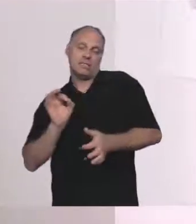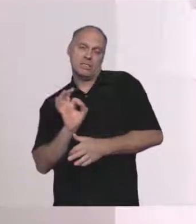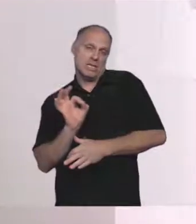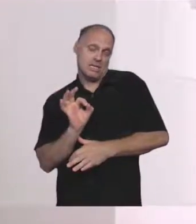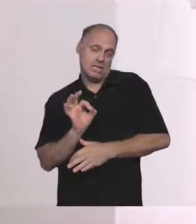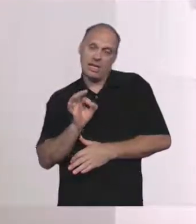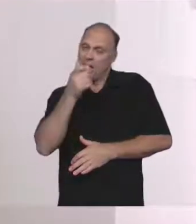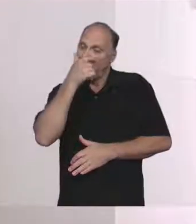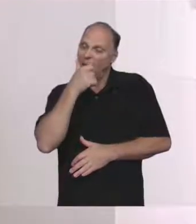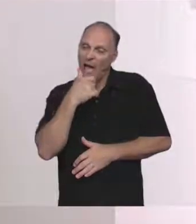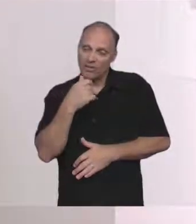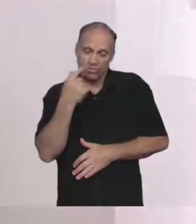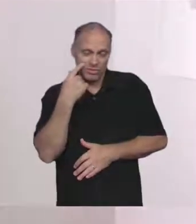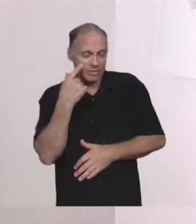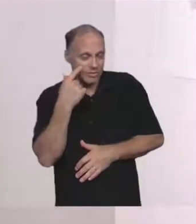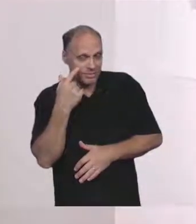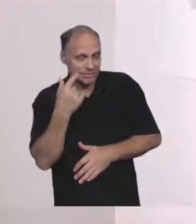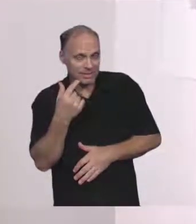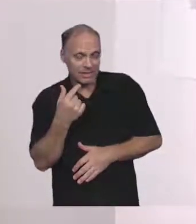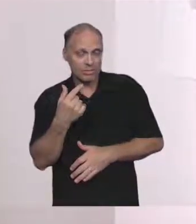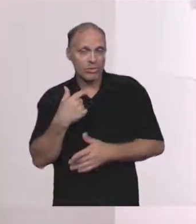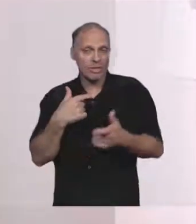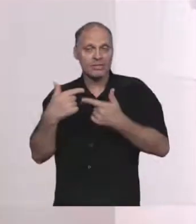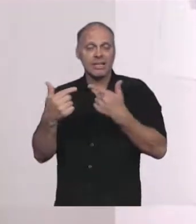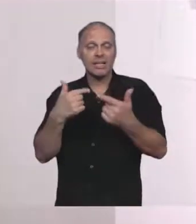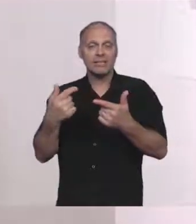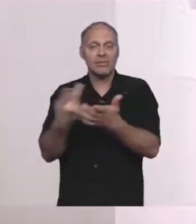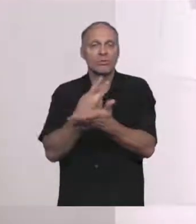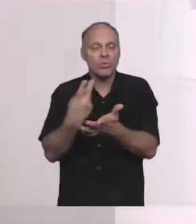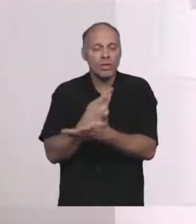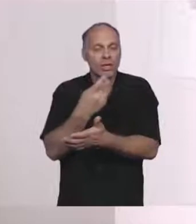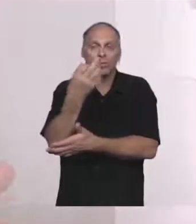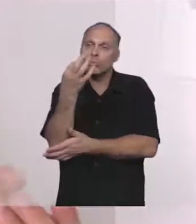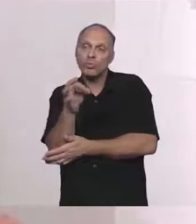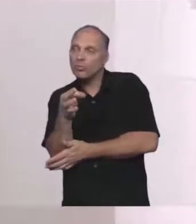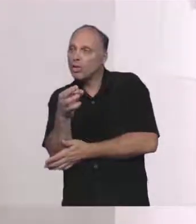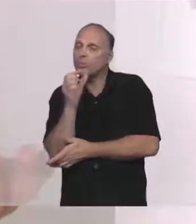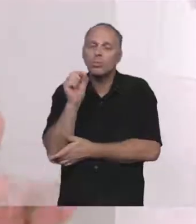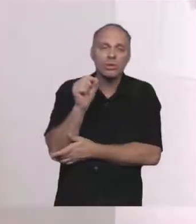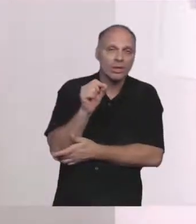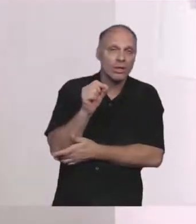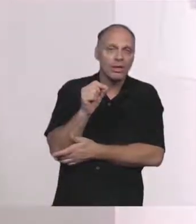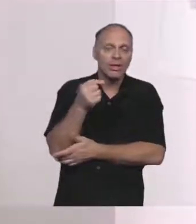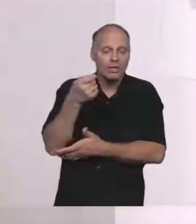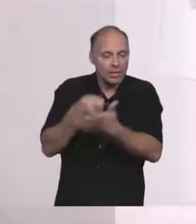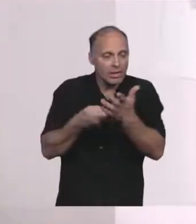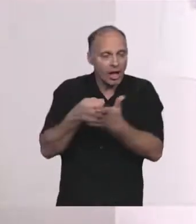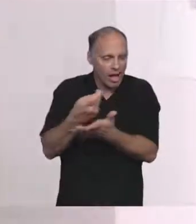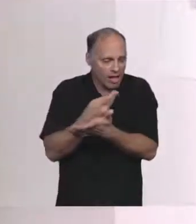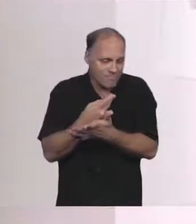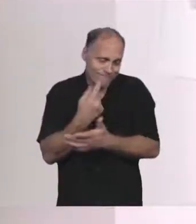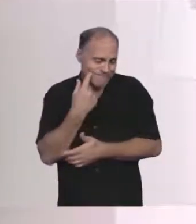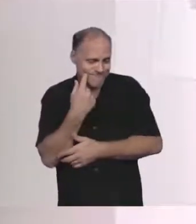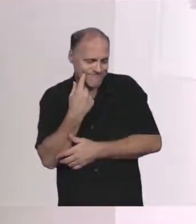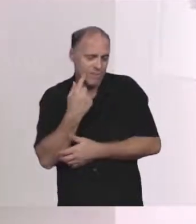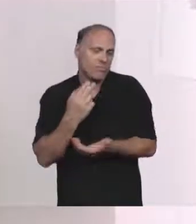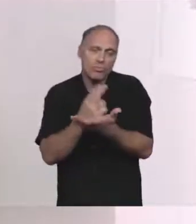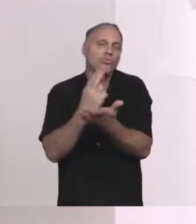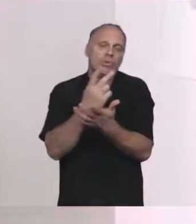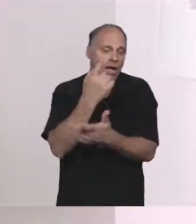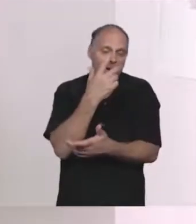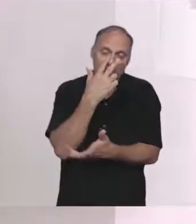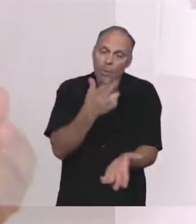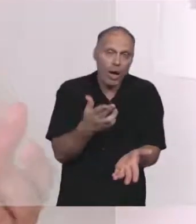era antes, né? Eu acho que está muito também ligado a essa questão do erro também, quer dizer, flertar com isso